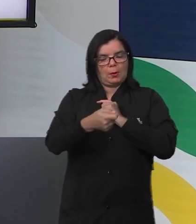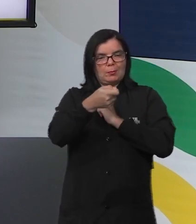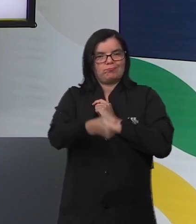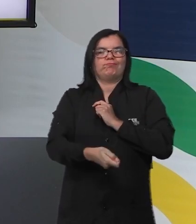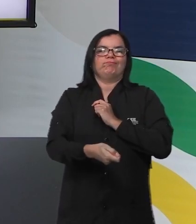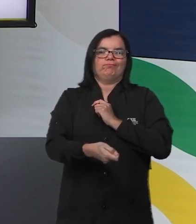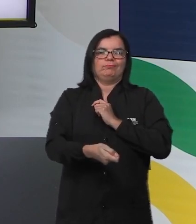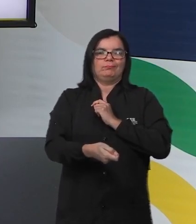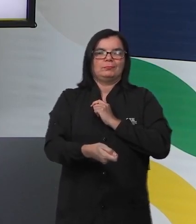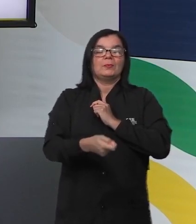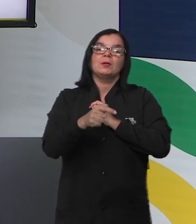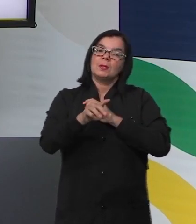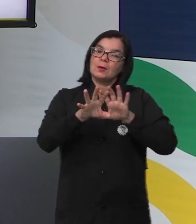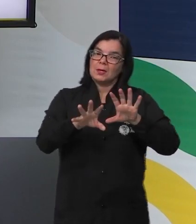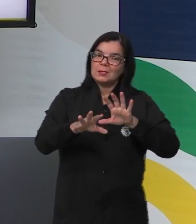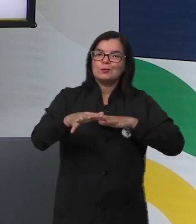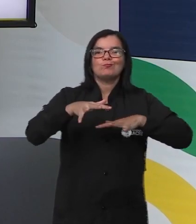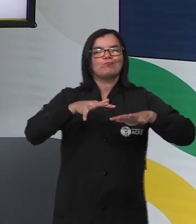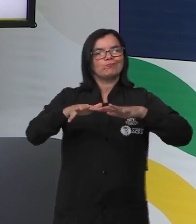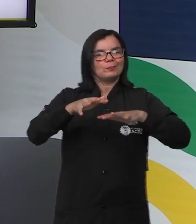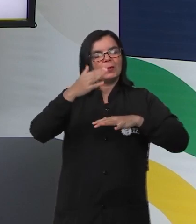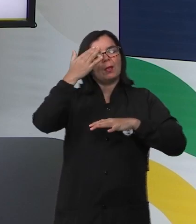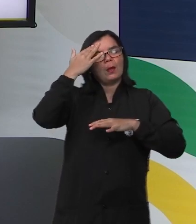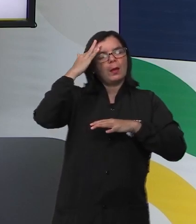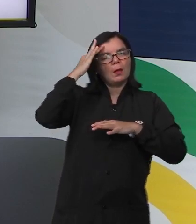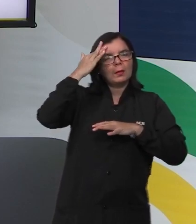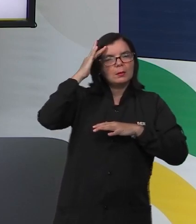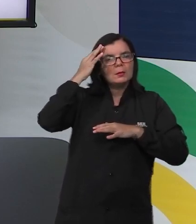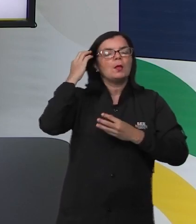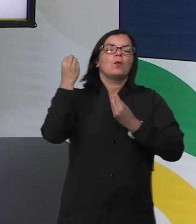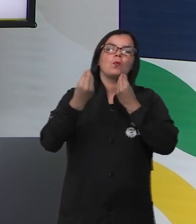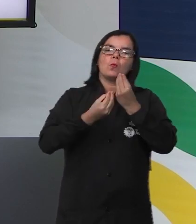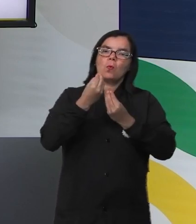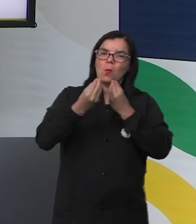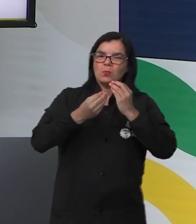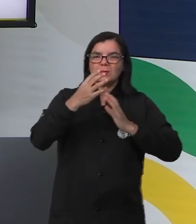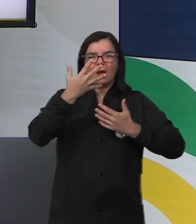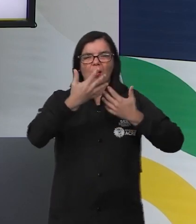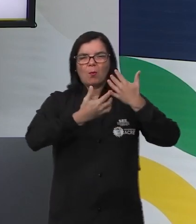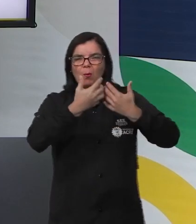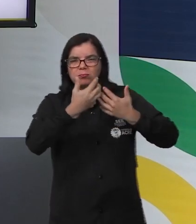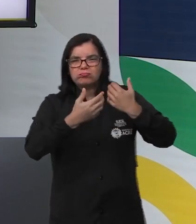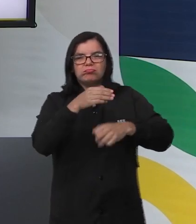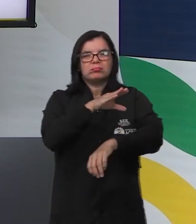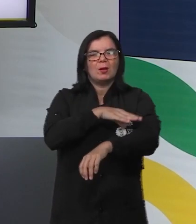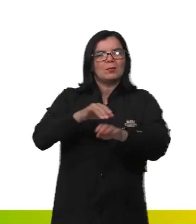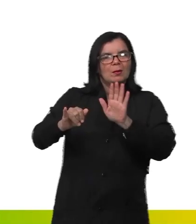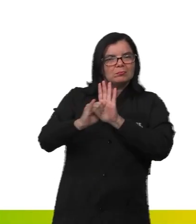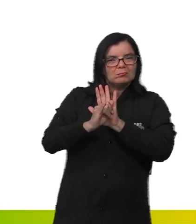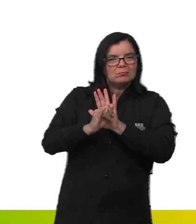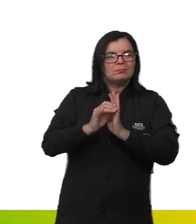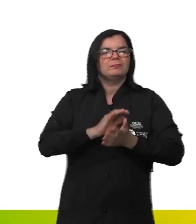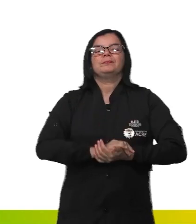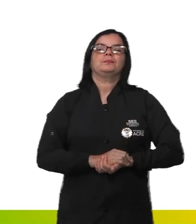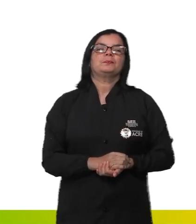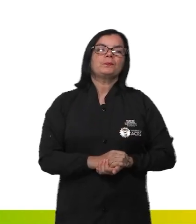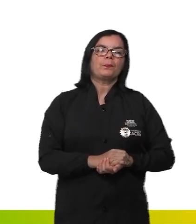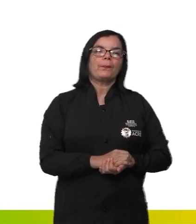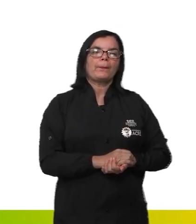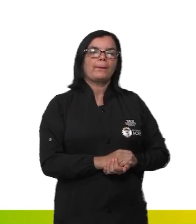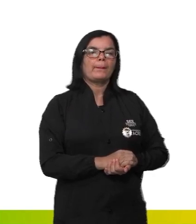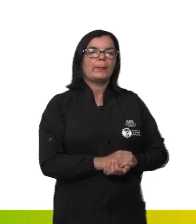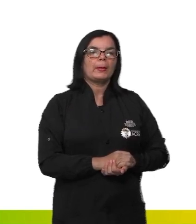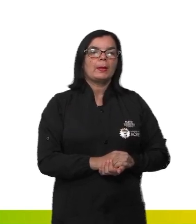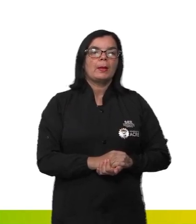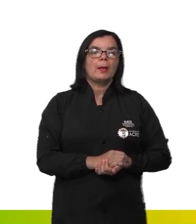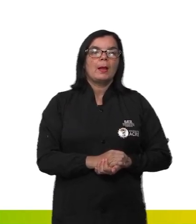impositiva. Então é esse tipo de dinâmica que a gente começa a refletir acerca da construção da identidade. Vamos avançar? Então foca na tela.